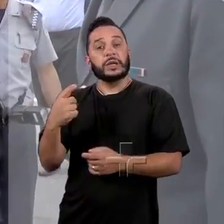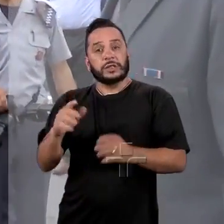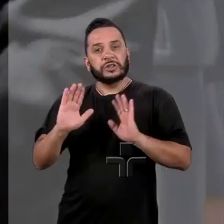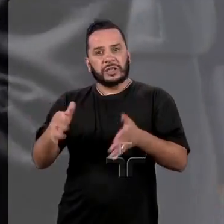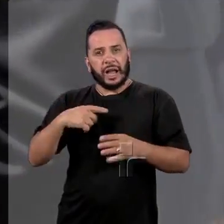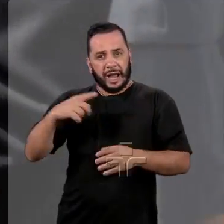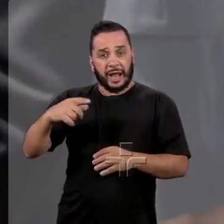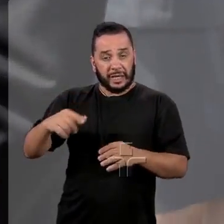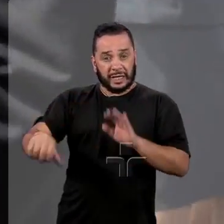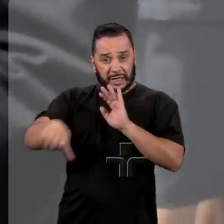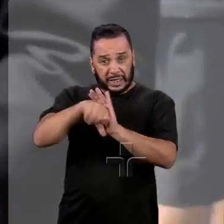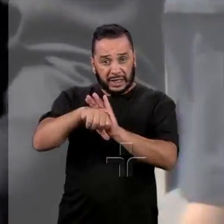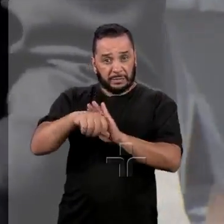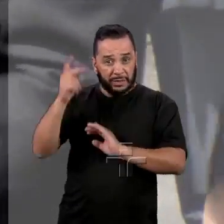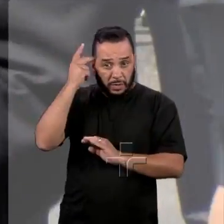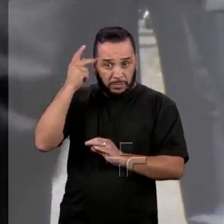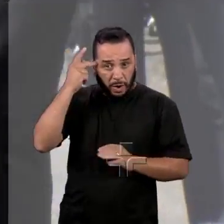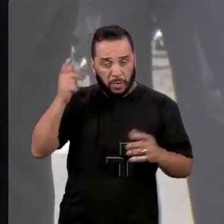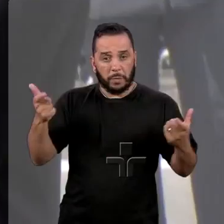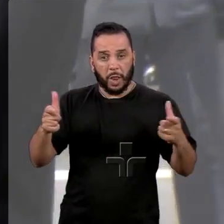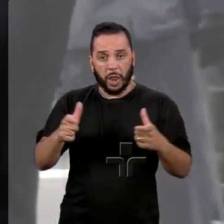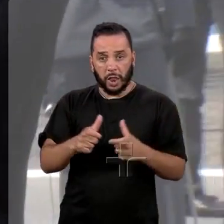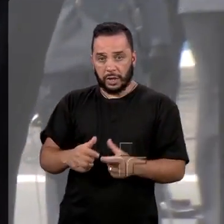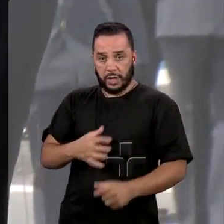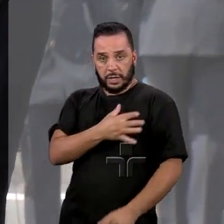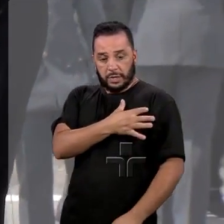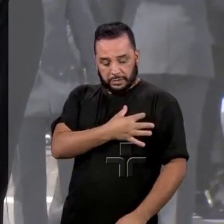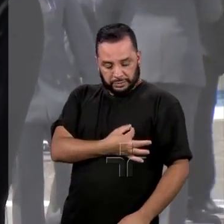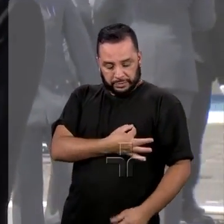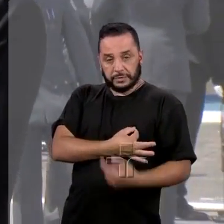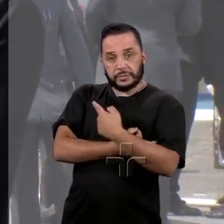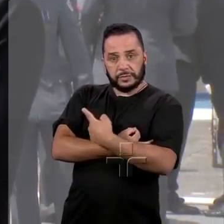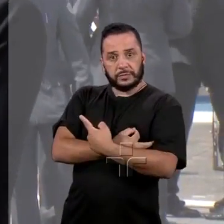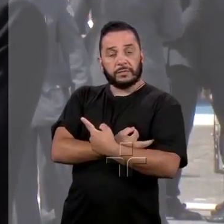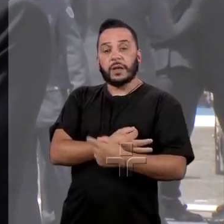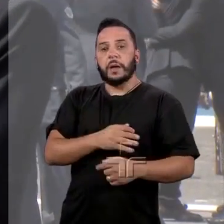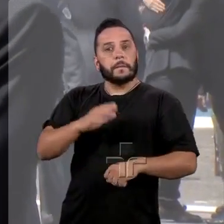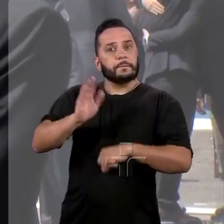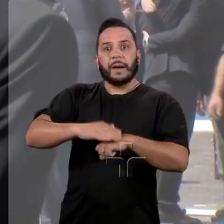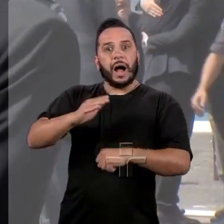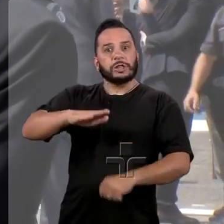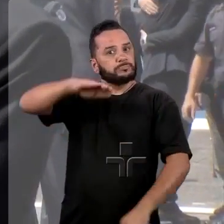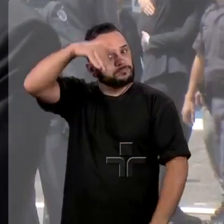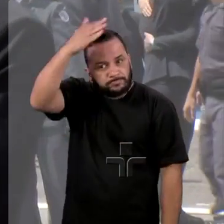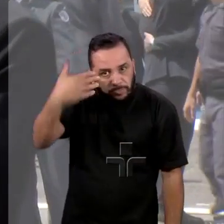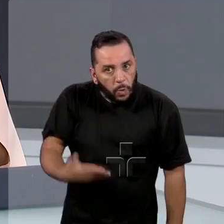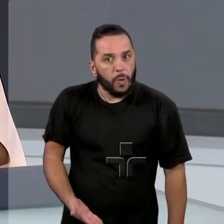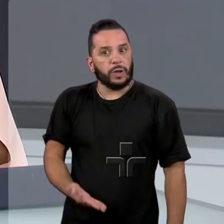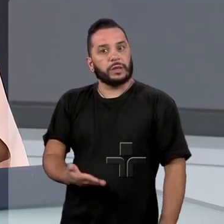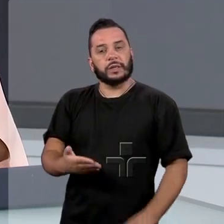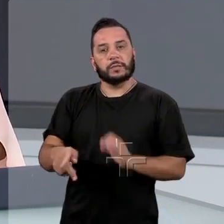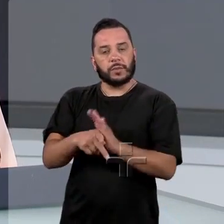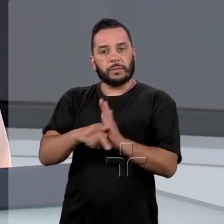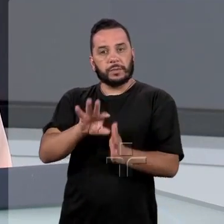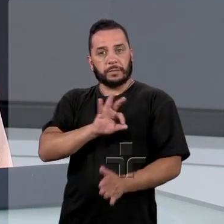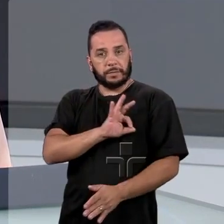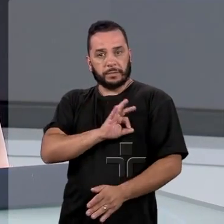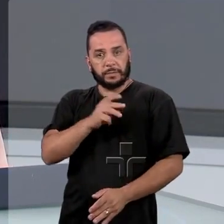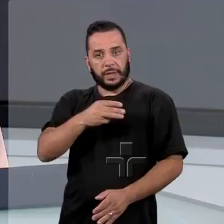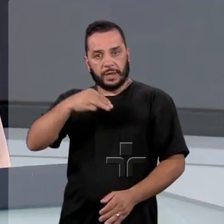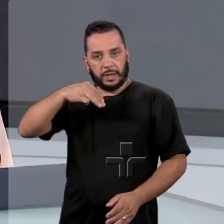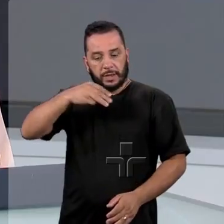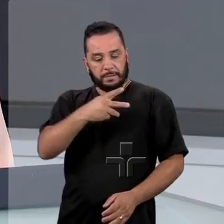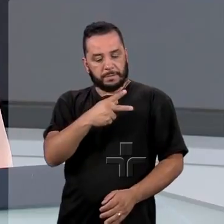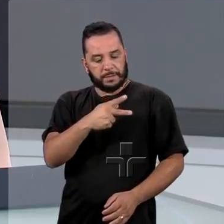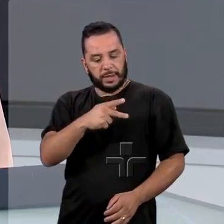em São Paulo. A medalha Brigadeiro Tobias é considerada a mais alta honraria da Polícia Militar. E veja daqui a